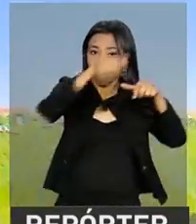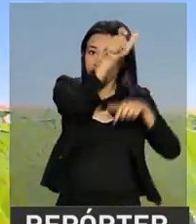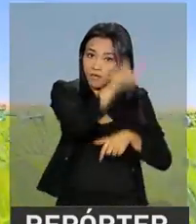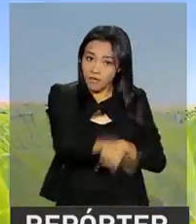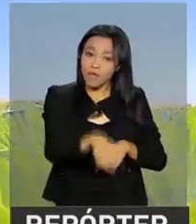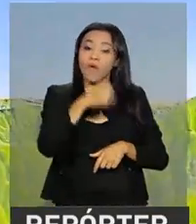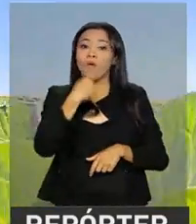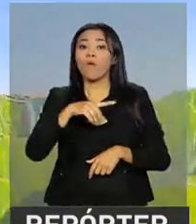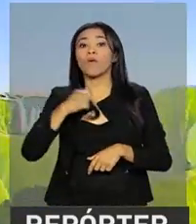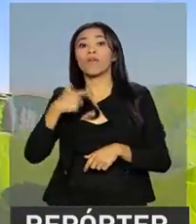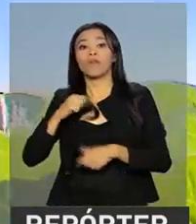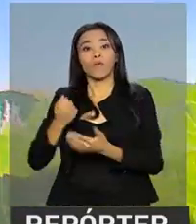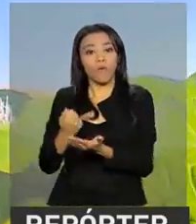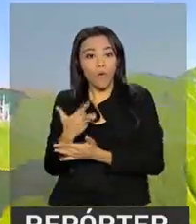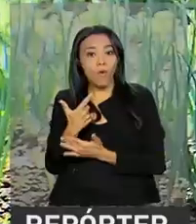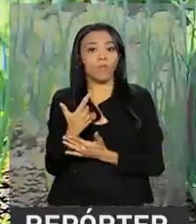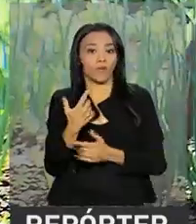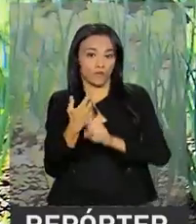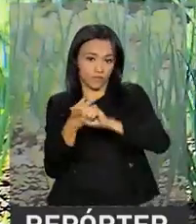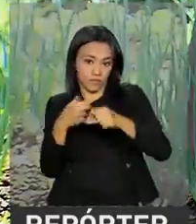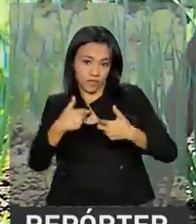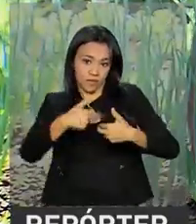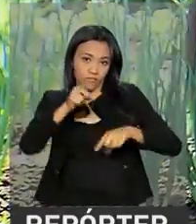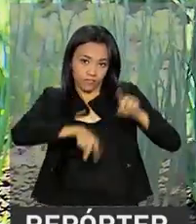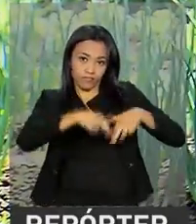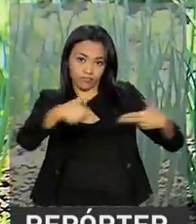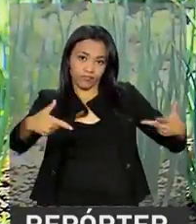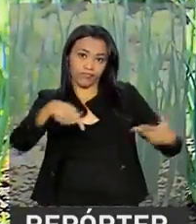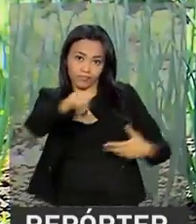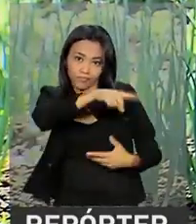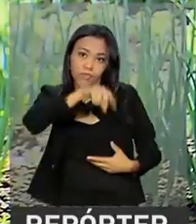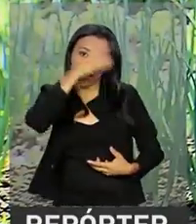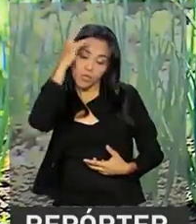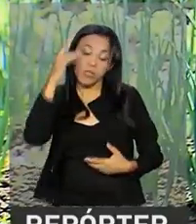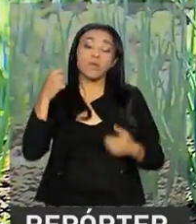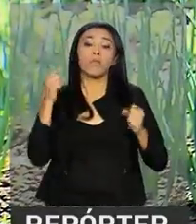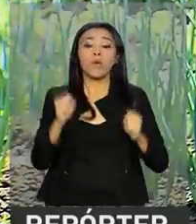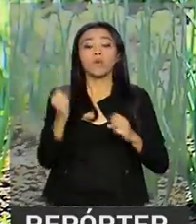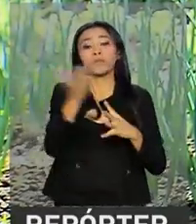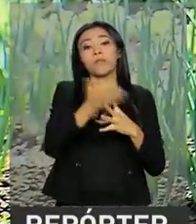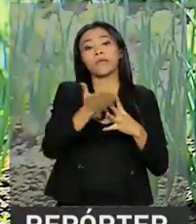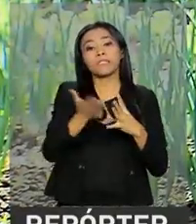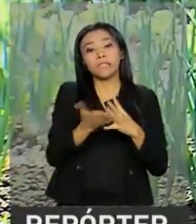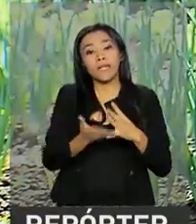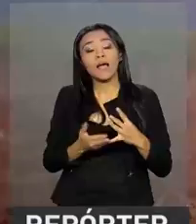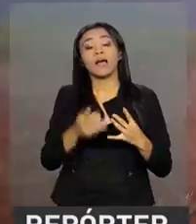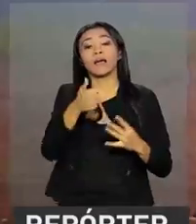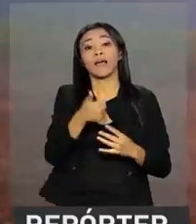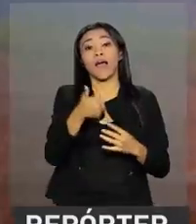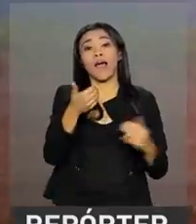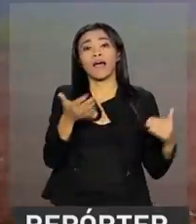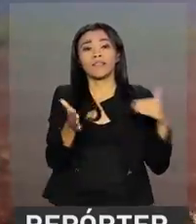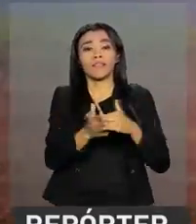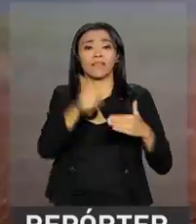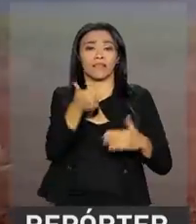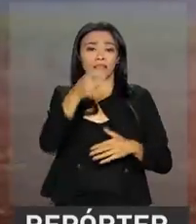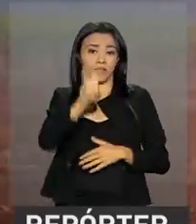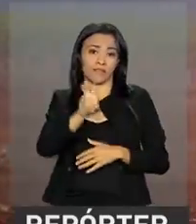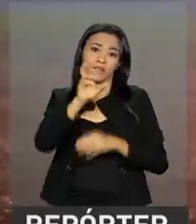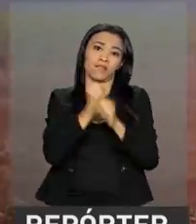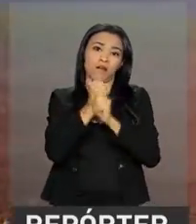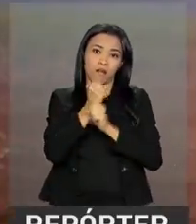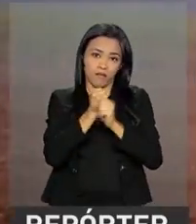quem compra a produção rural dessas pessoas parcelas suas dívidas previdenciárias em até 15 anos a medida também